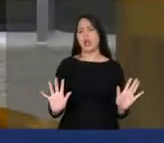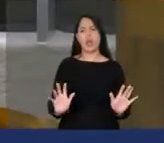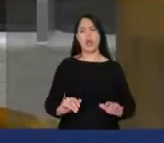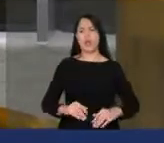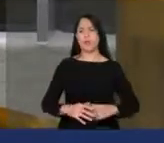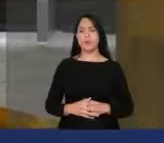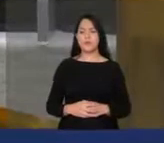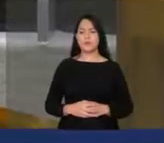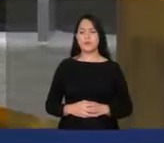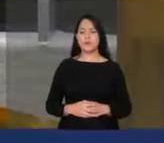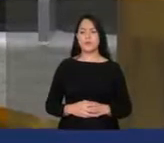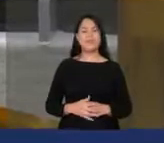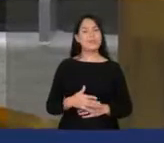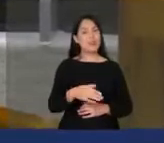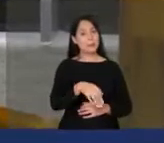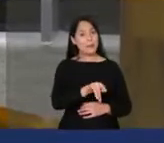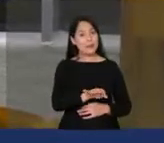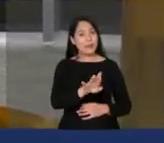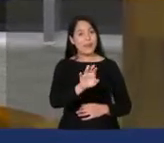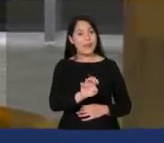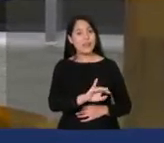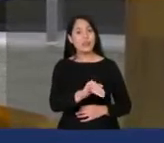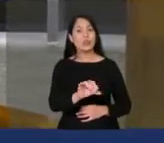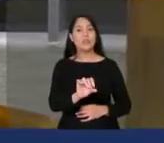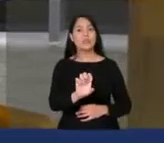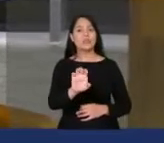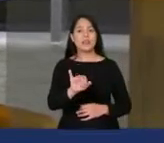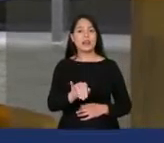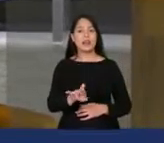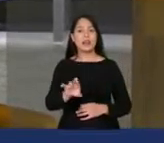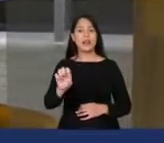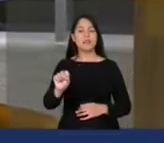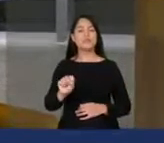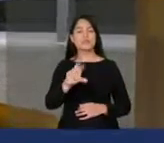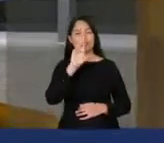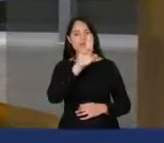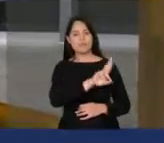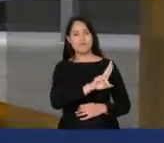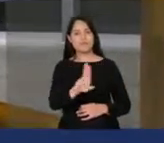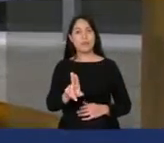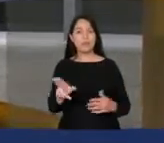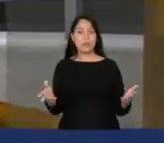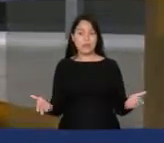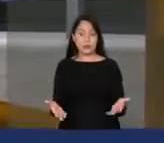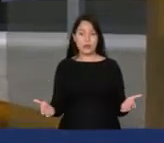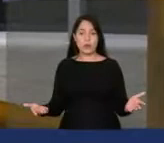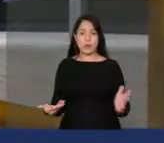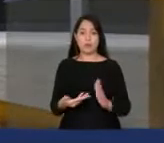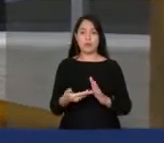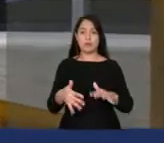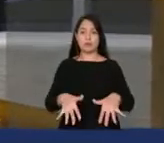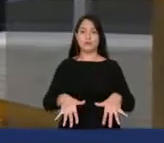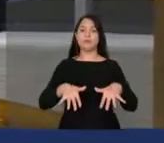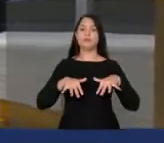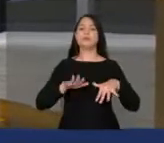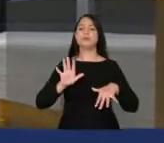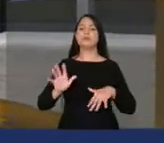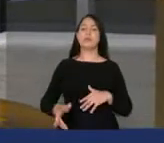Mestre José Carlos, permita-me chamá-lo assim. Neste plenário, quando dos 50 anos da